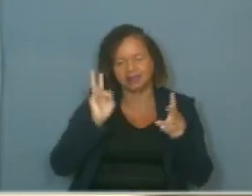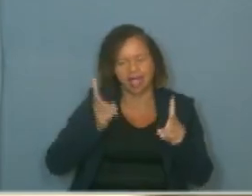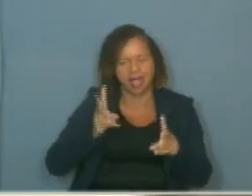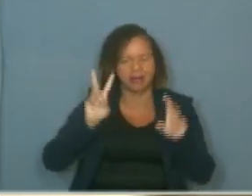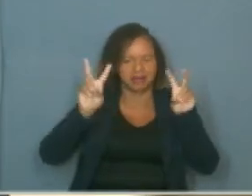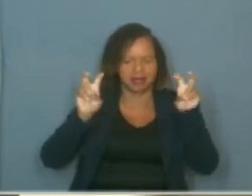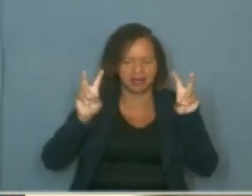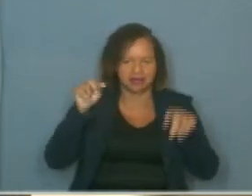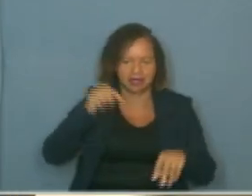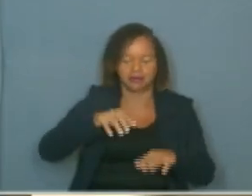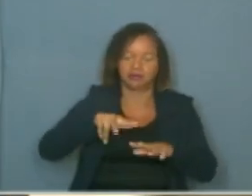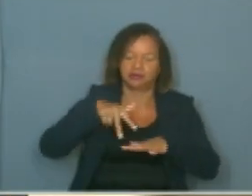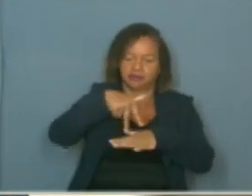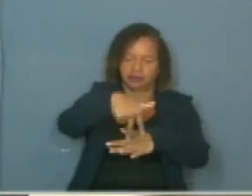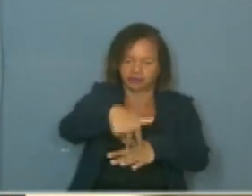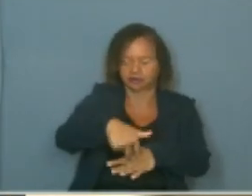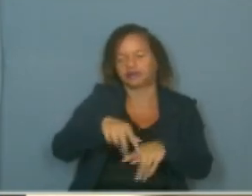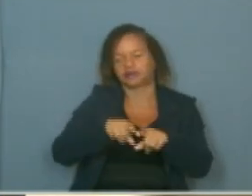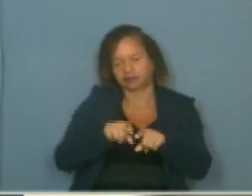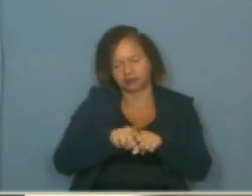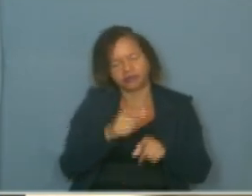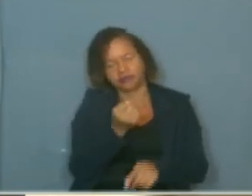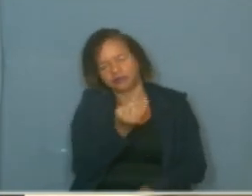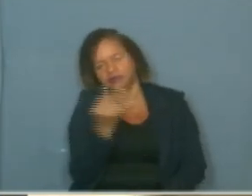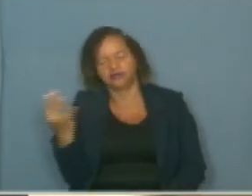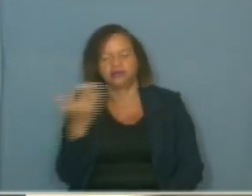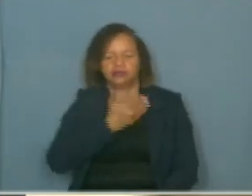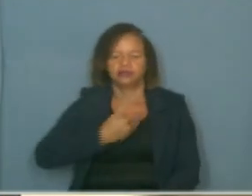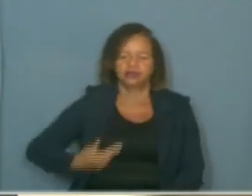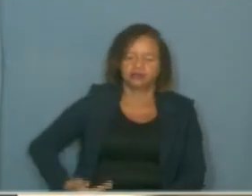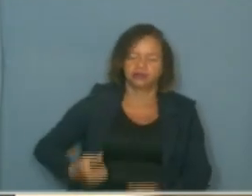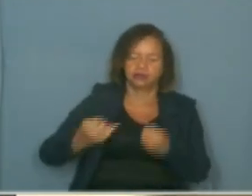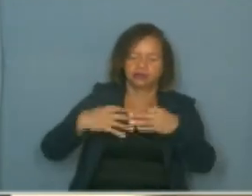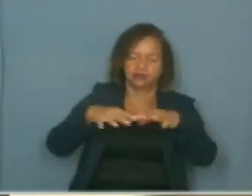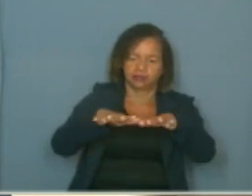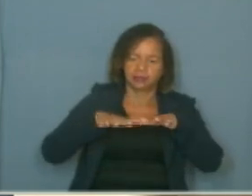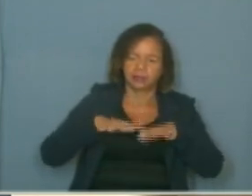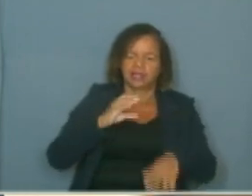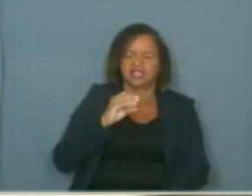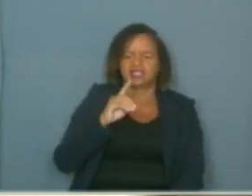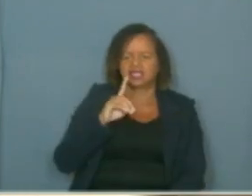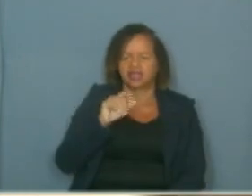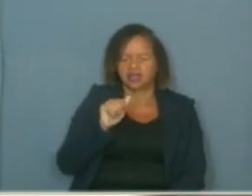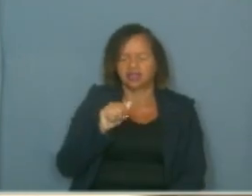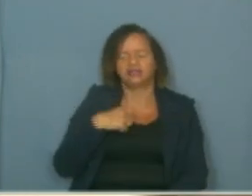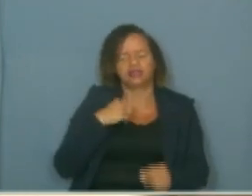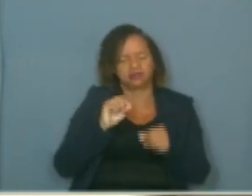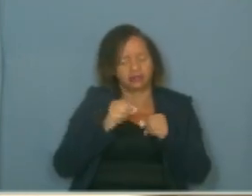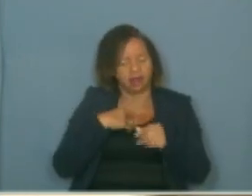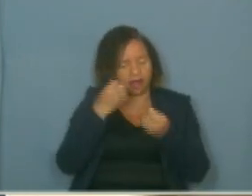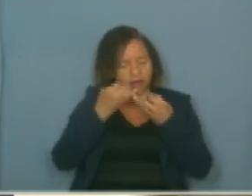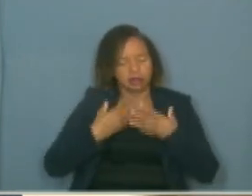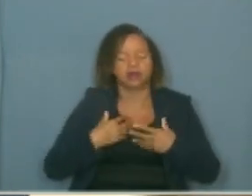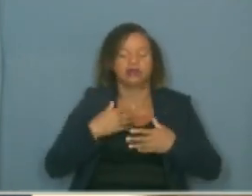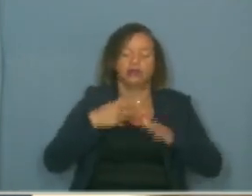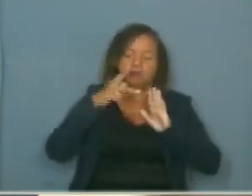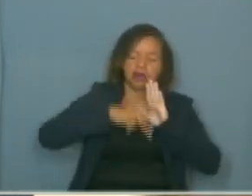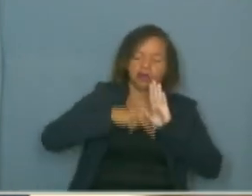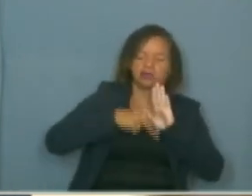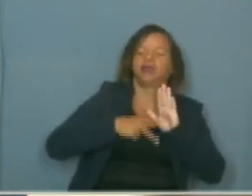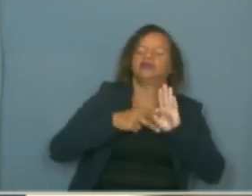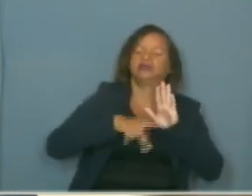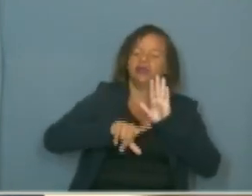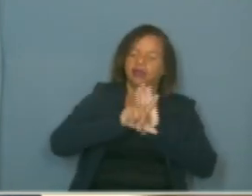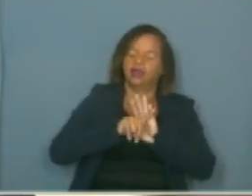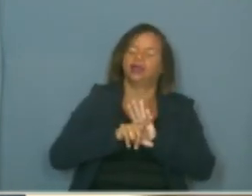tanto para aqui, para o plenário, quanto em diversas audiências públicas, e Cida me falava que estava construindo um projeto de lei, me